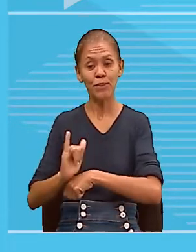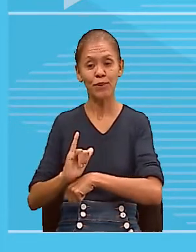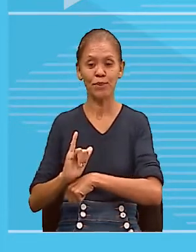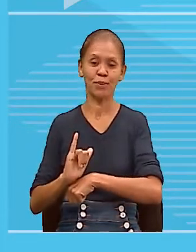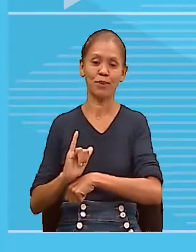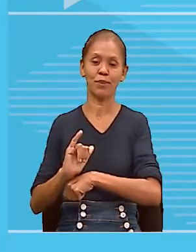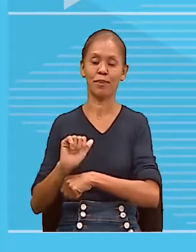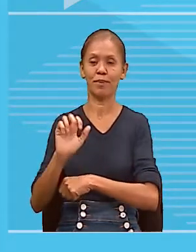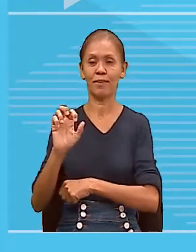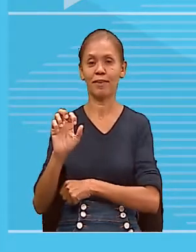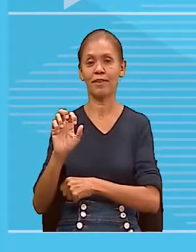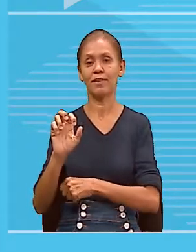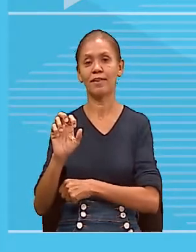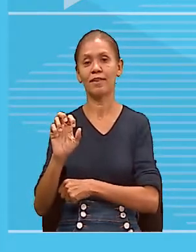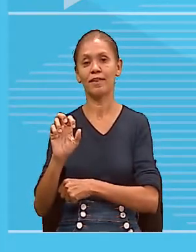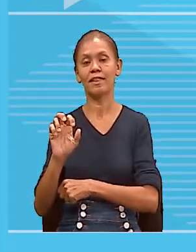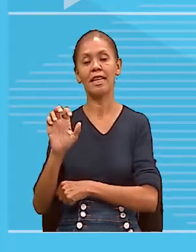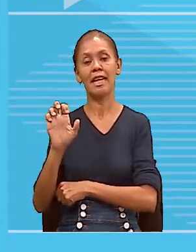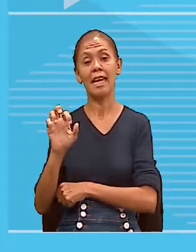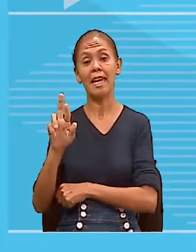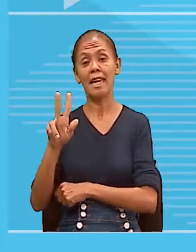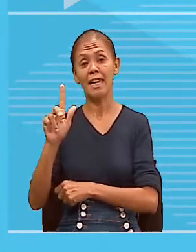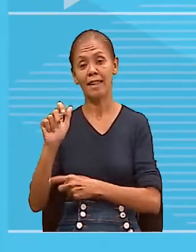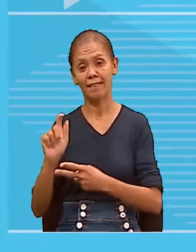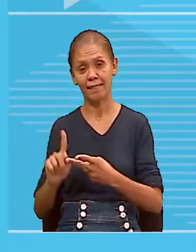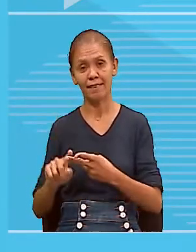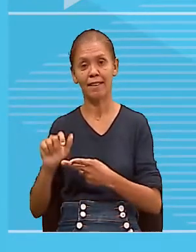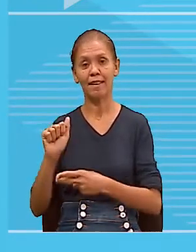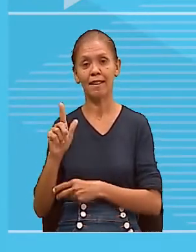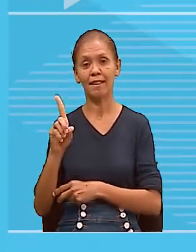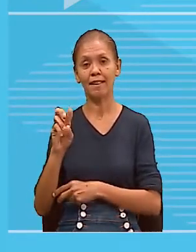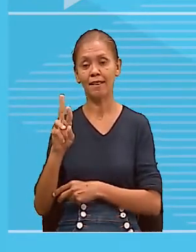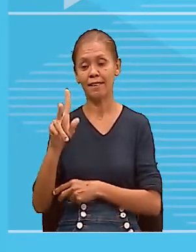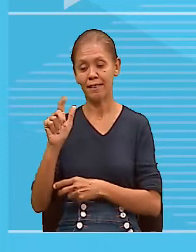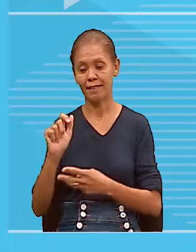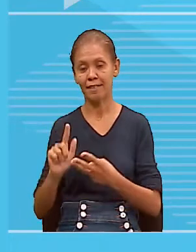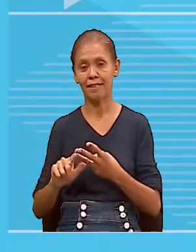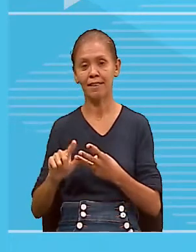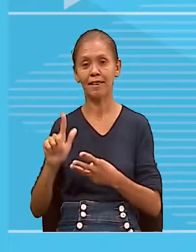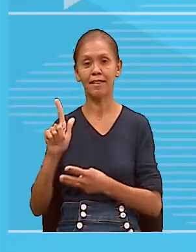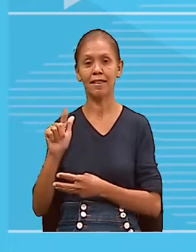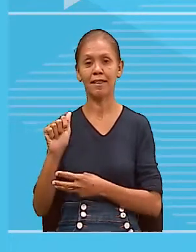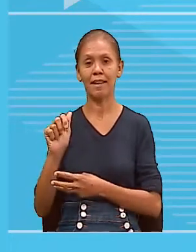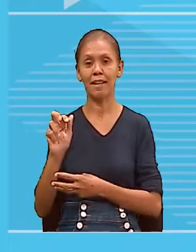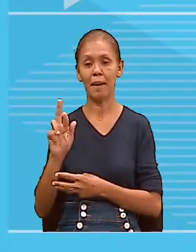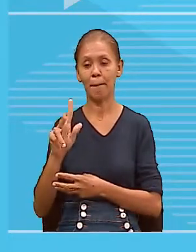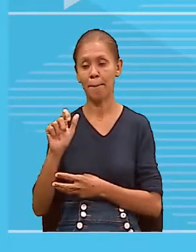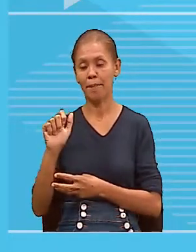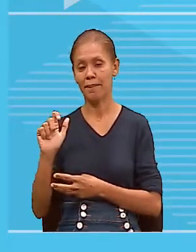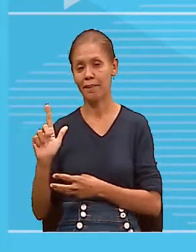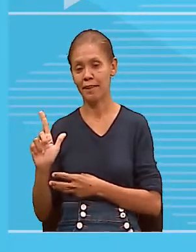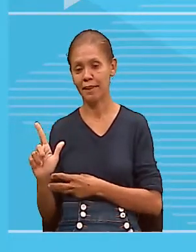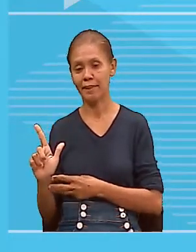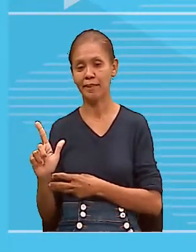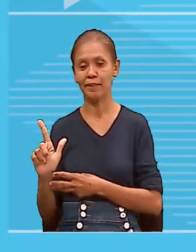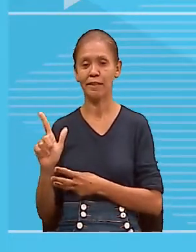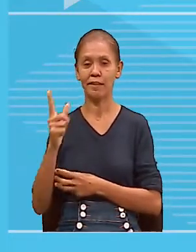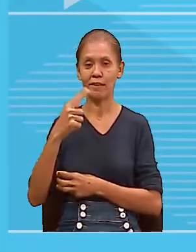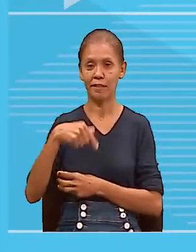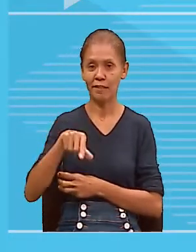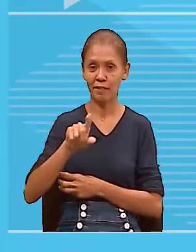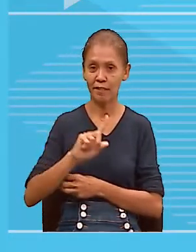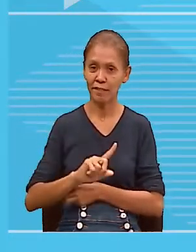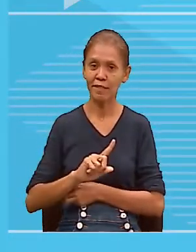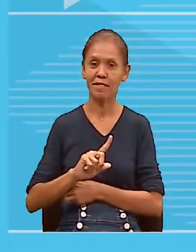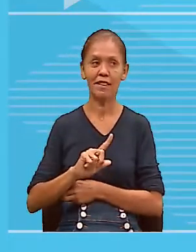Souza o meu amigo Jean Gabriel André g a Gabriella ou você nessa